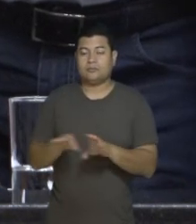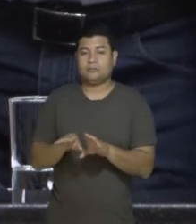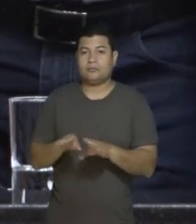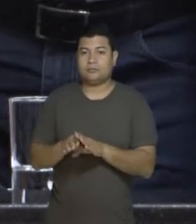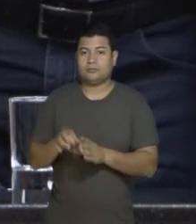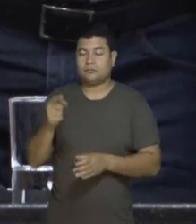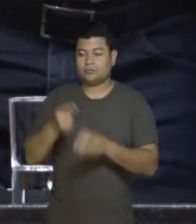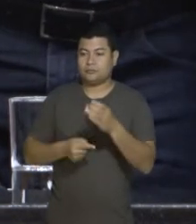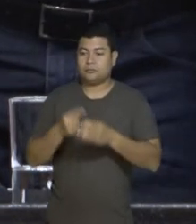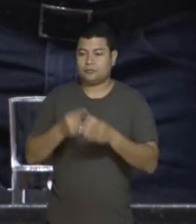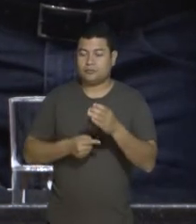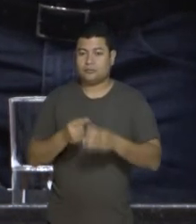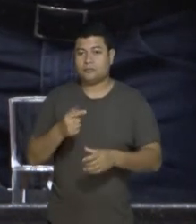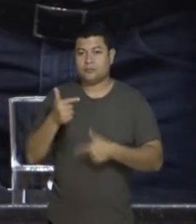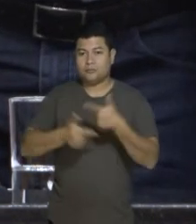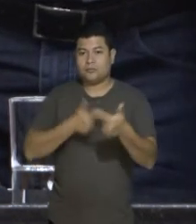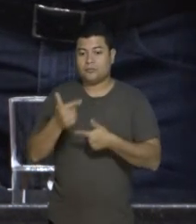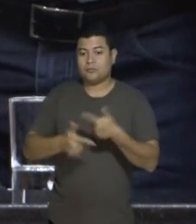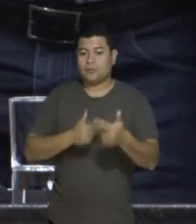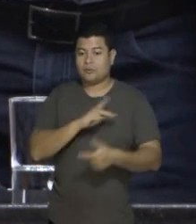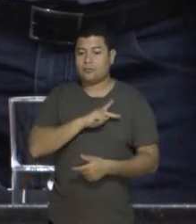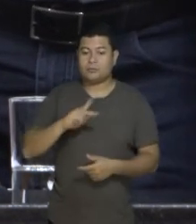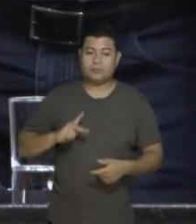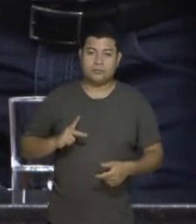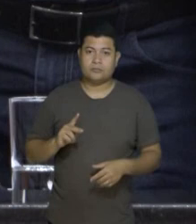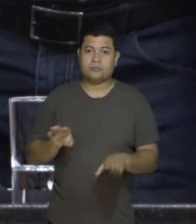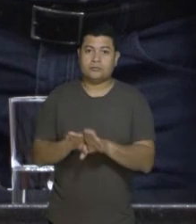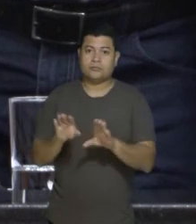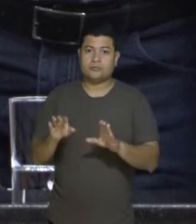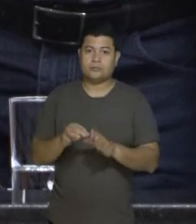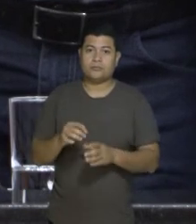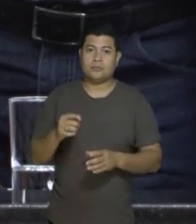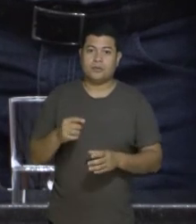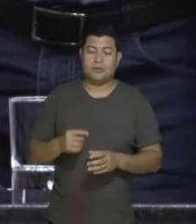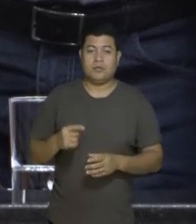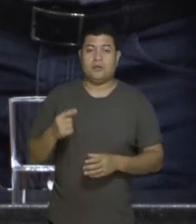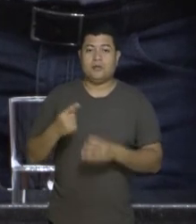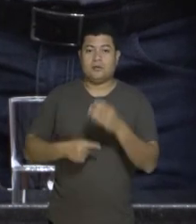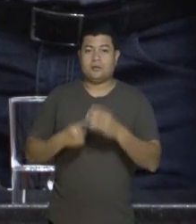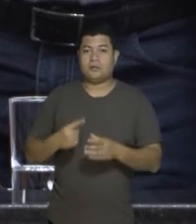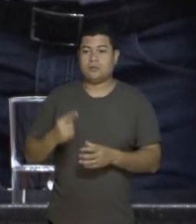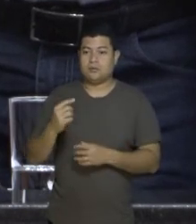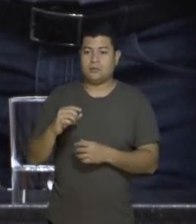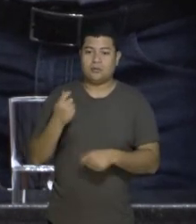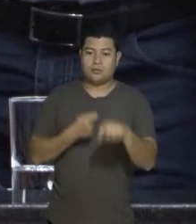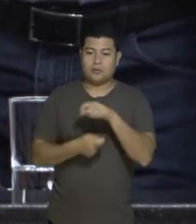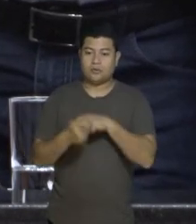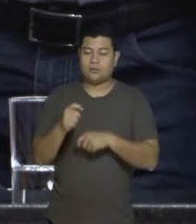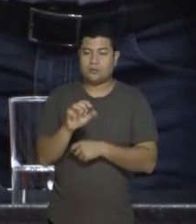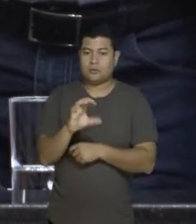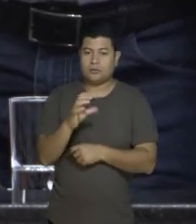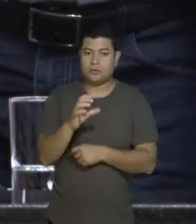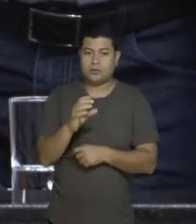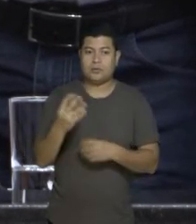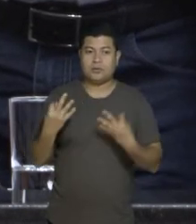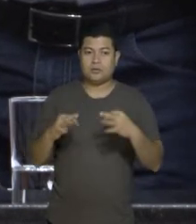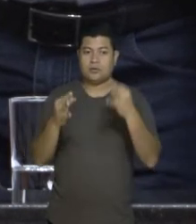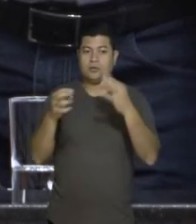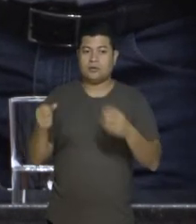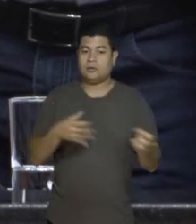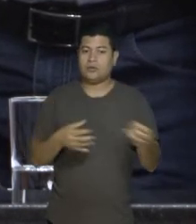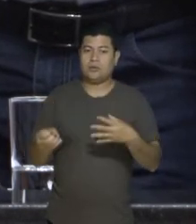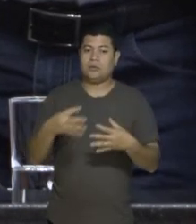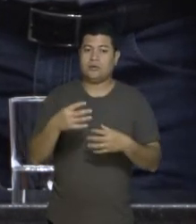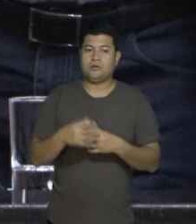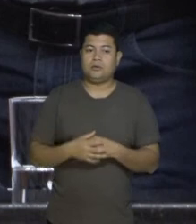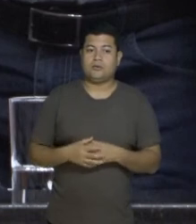relatoria deputado José Milton Schaefer, e parecer favorável da Comissão de Economia, Ciência, Tecnologia e Inovação, relator deputado Carlos Humberto,